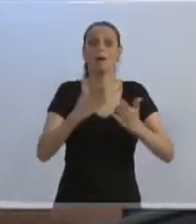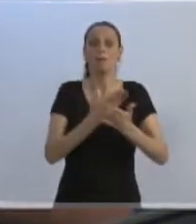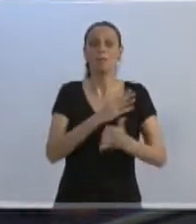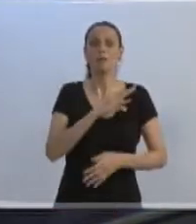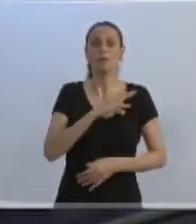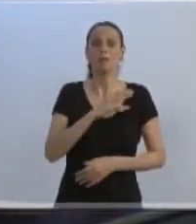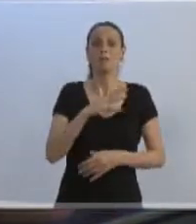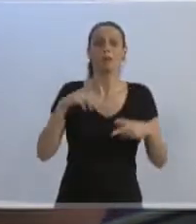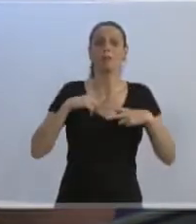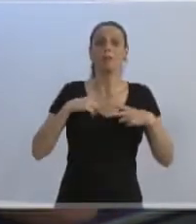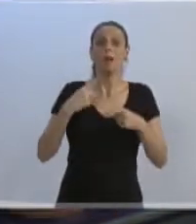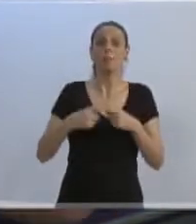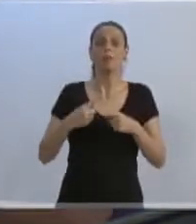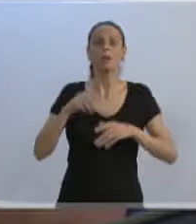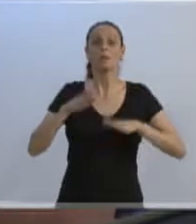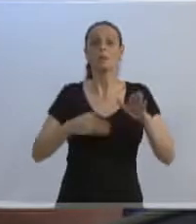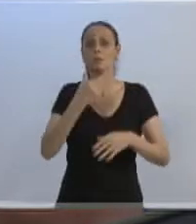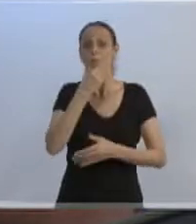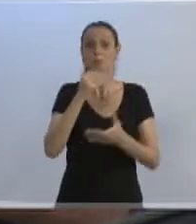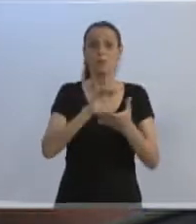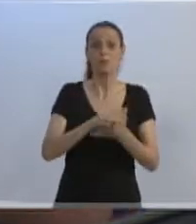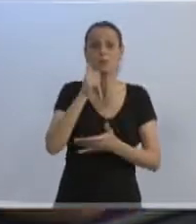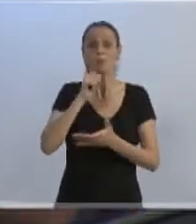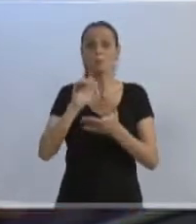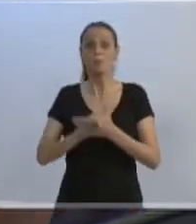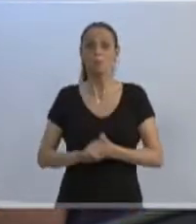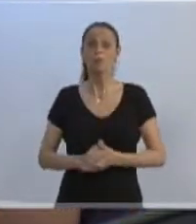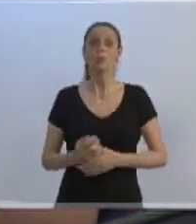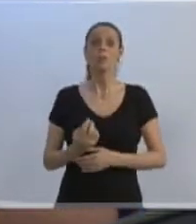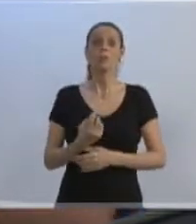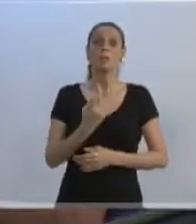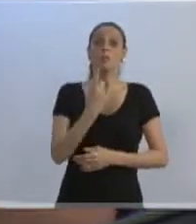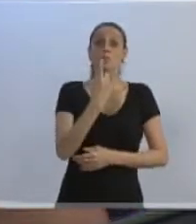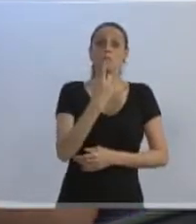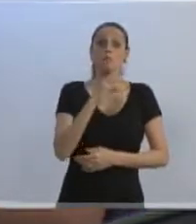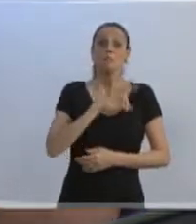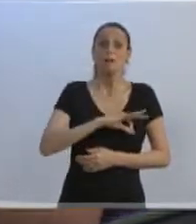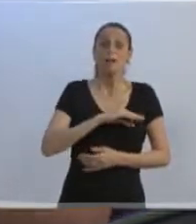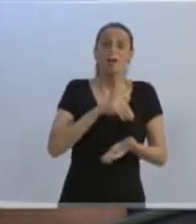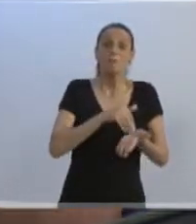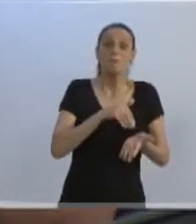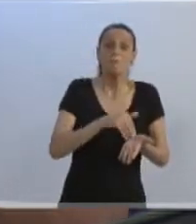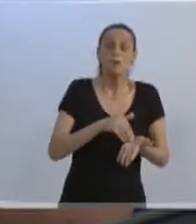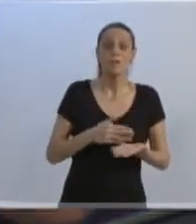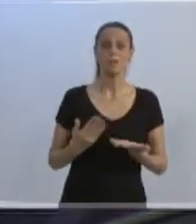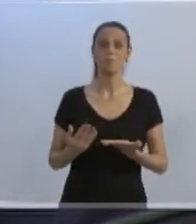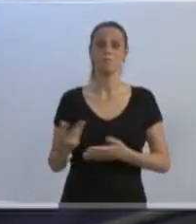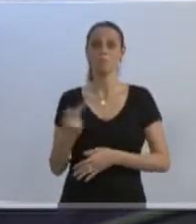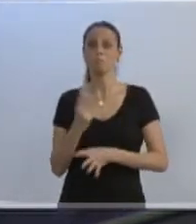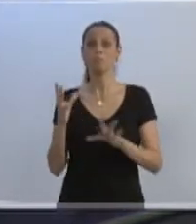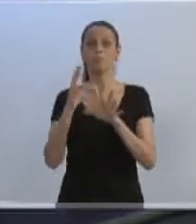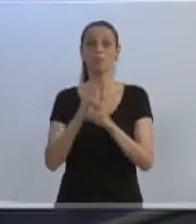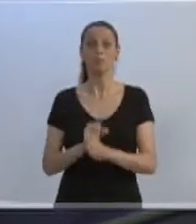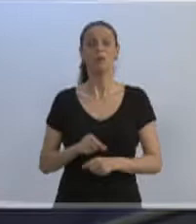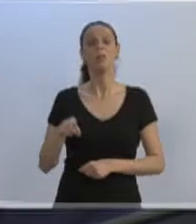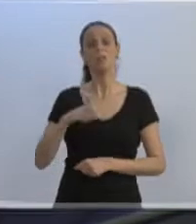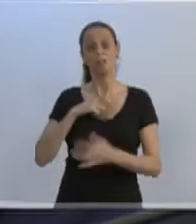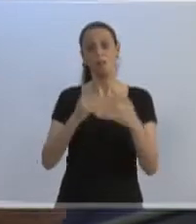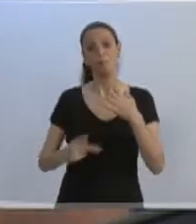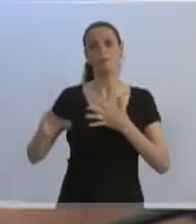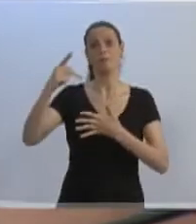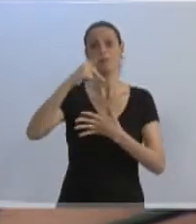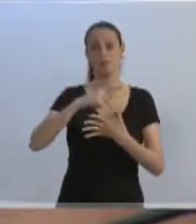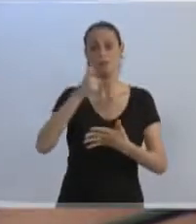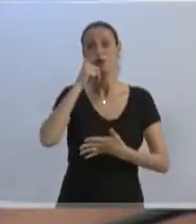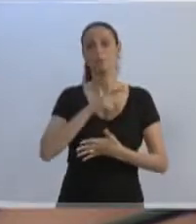mínimo às vezes o marido ea esposa ganham cada um salário mínimo esses que realmente tenham preferência no